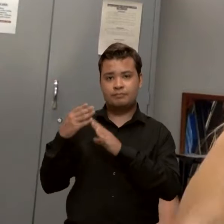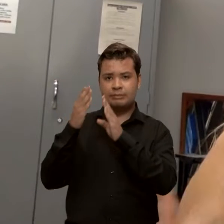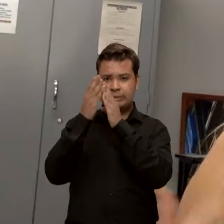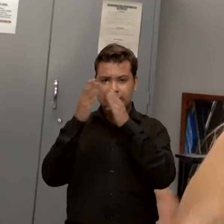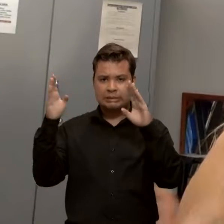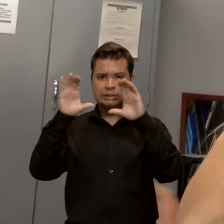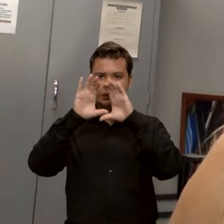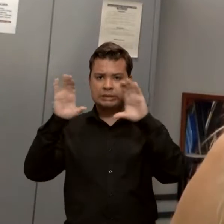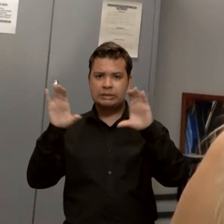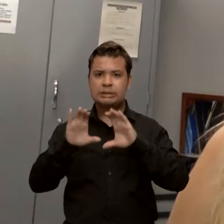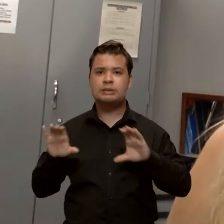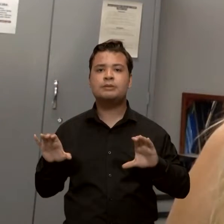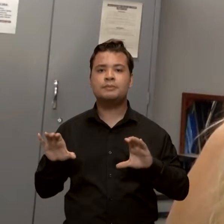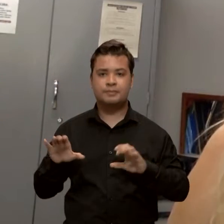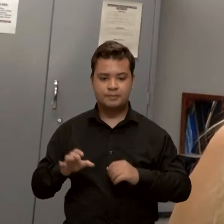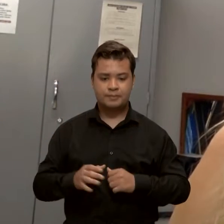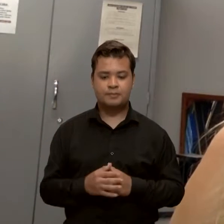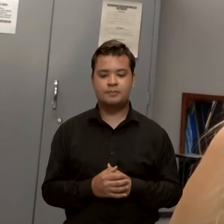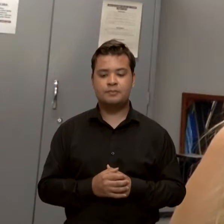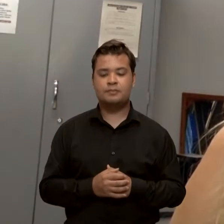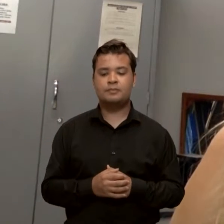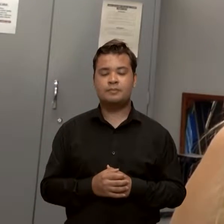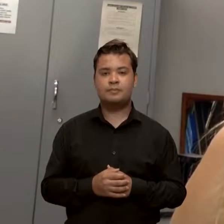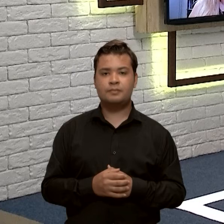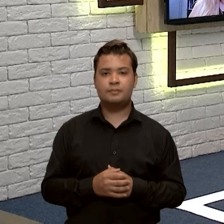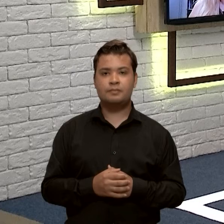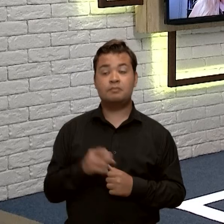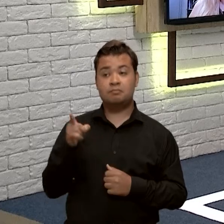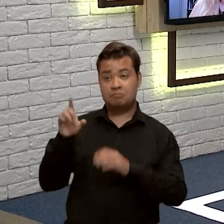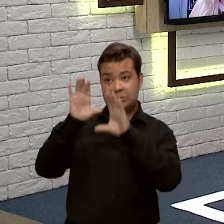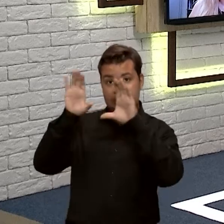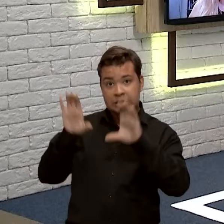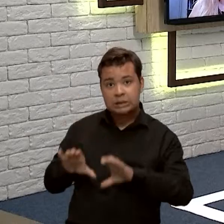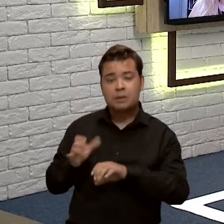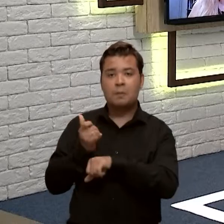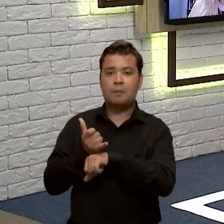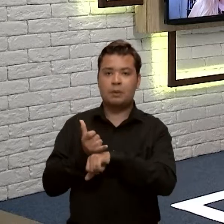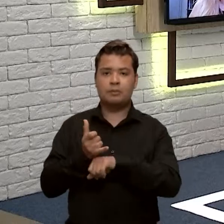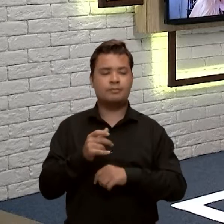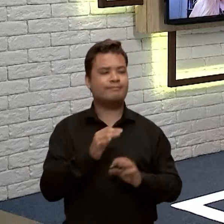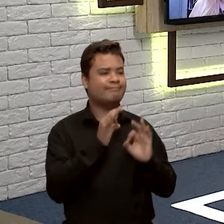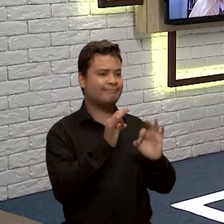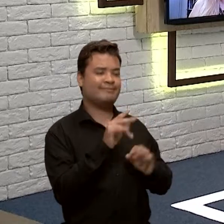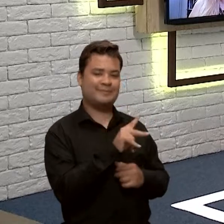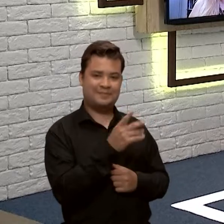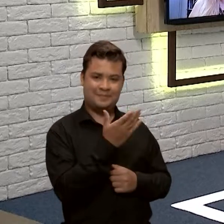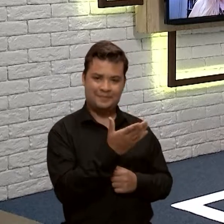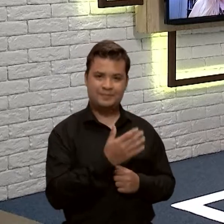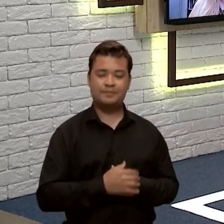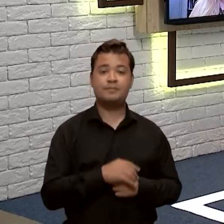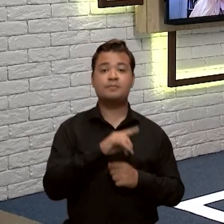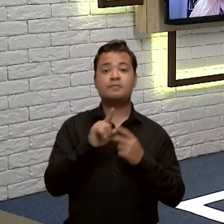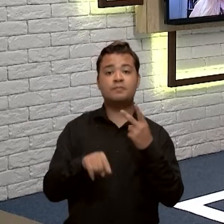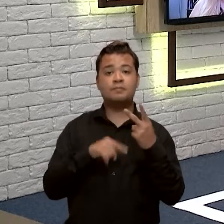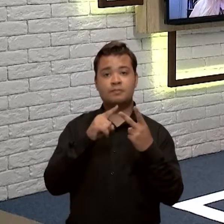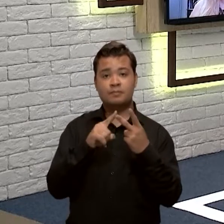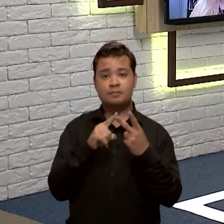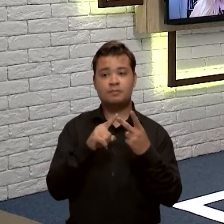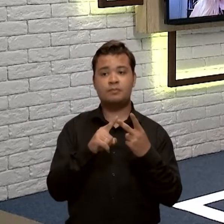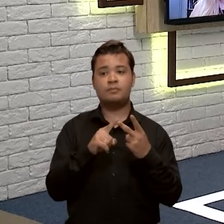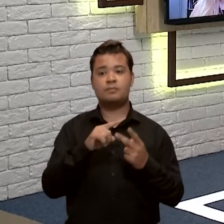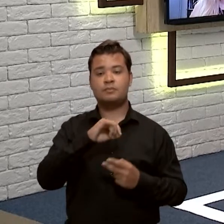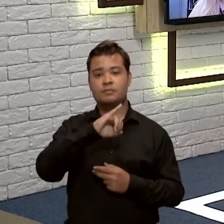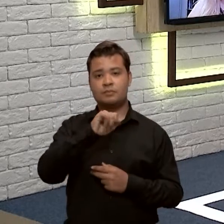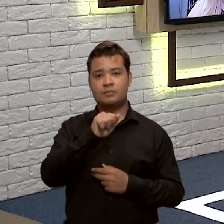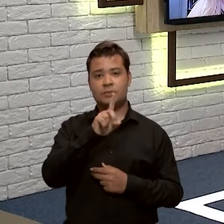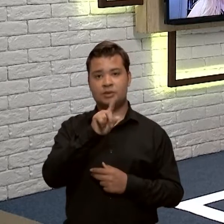e uma estante de metal. Perfeito, professora. E está com a gente também o